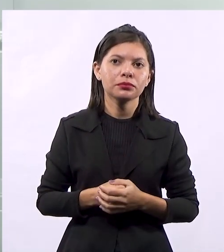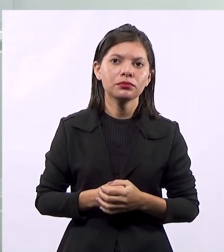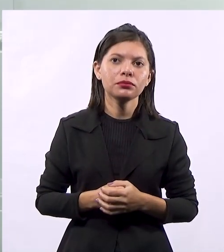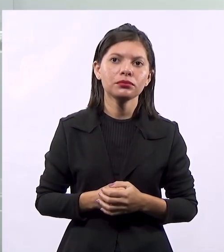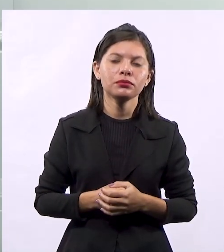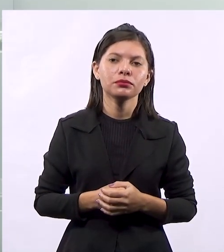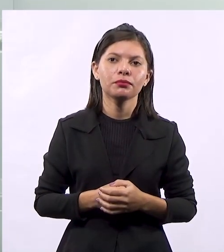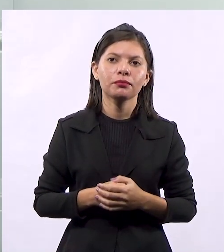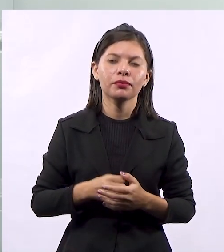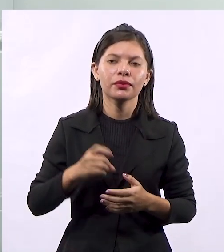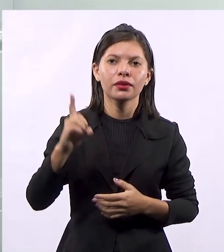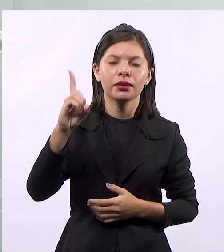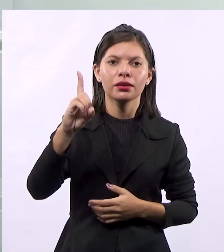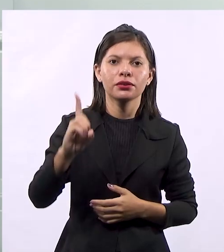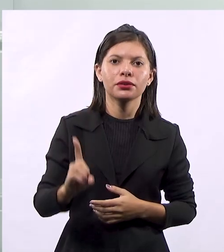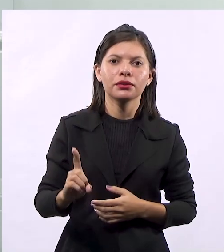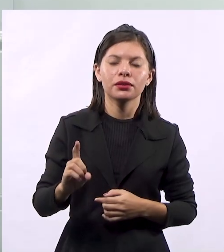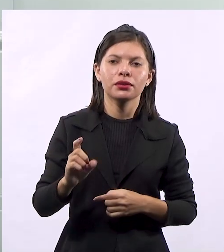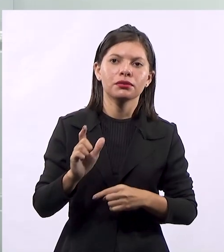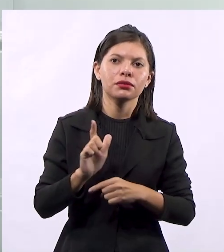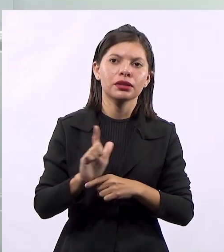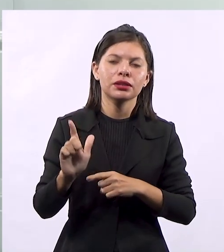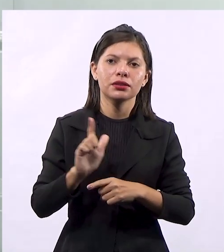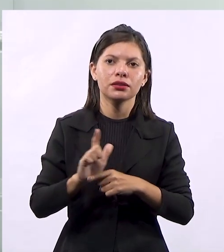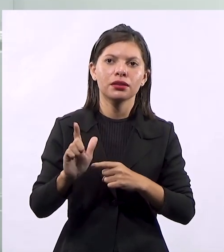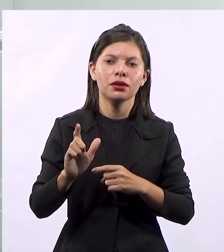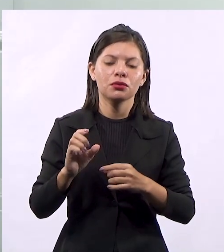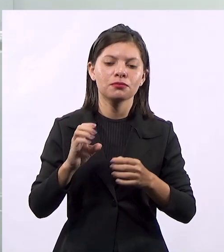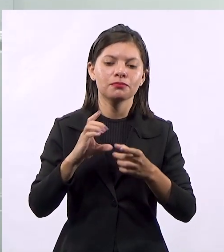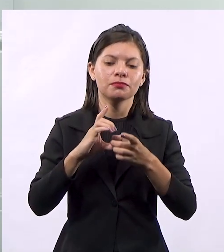escolas municipais, estaduais, as escolas